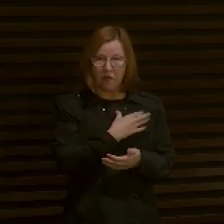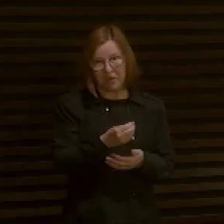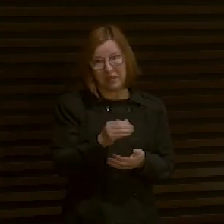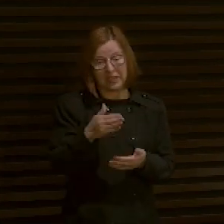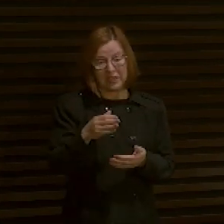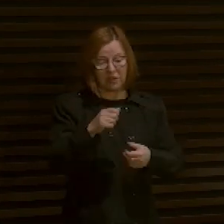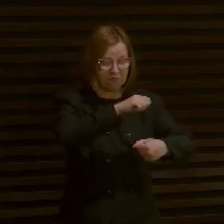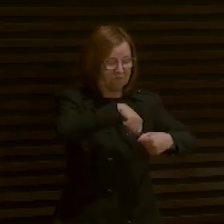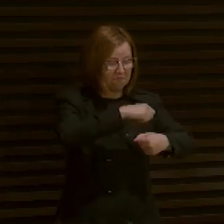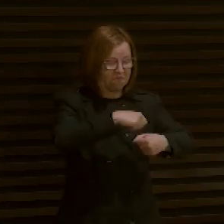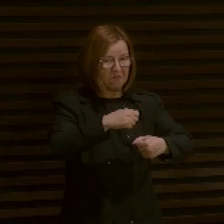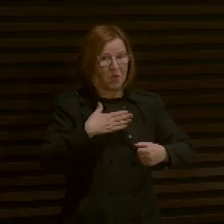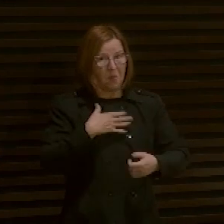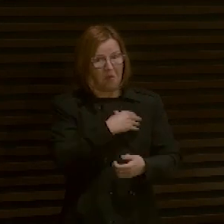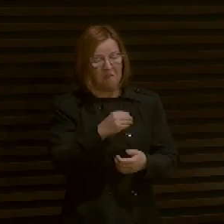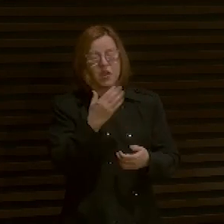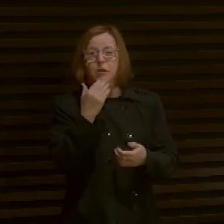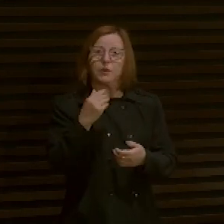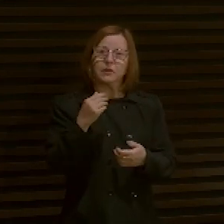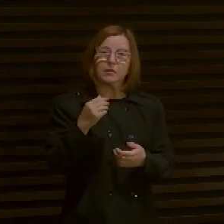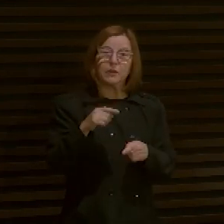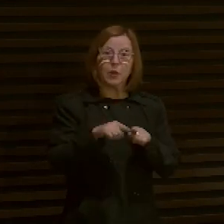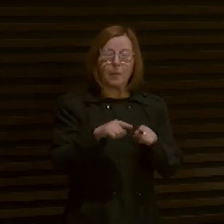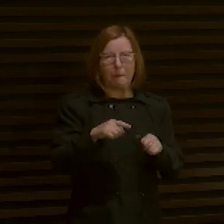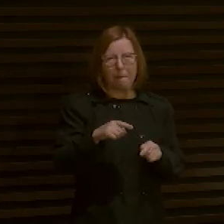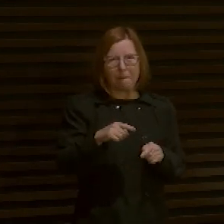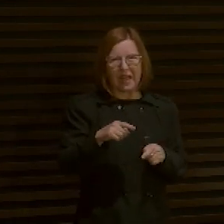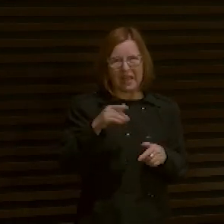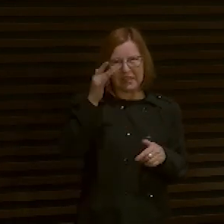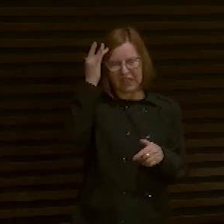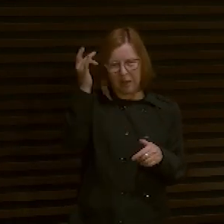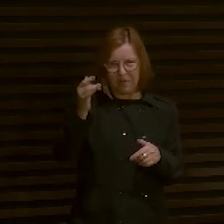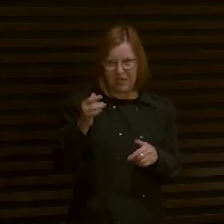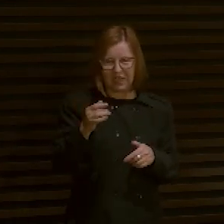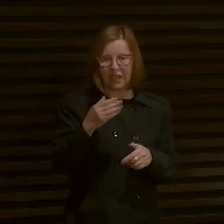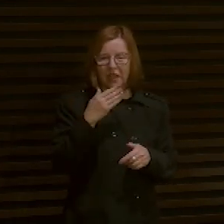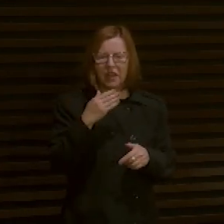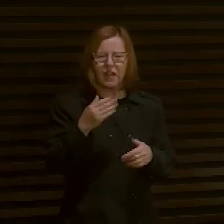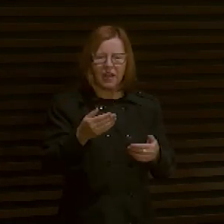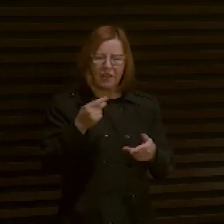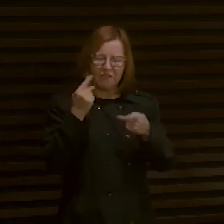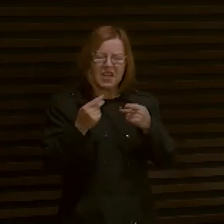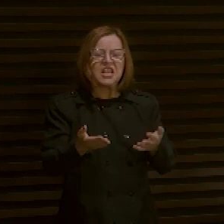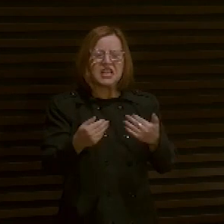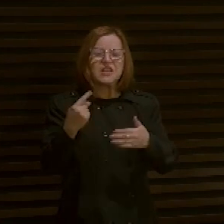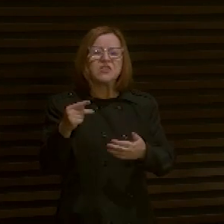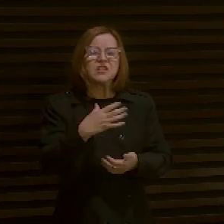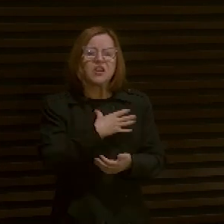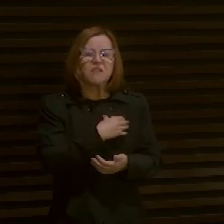comemos. Mas no outro dia, quando eu disse a ela, dê o seu filho para que o comamos, ela o